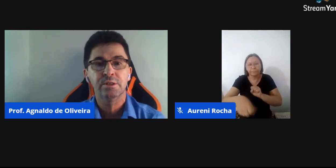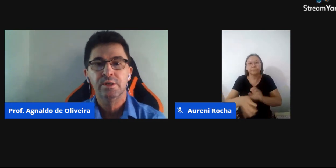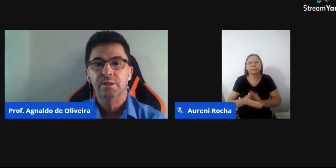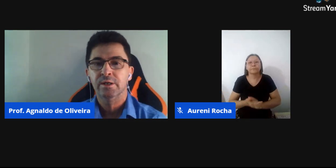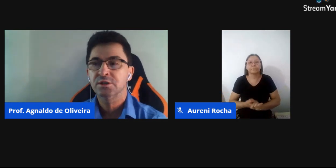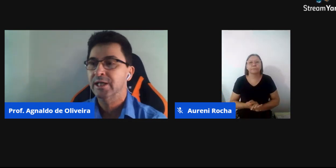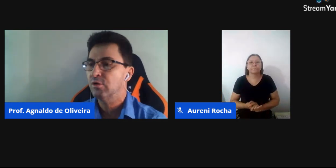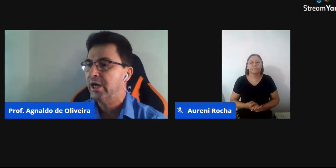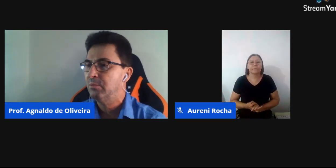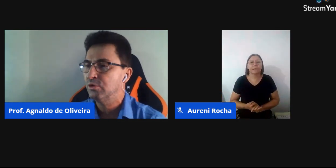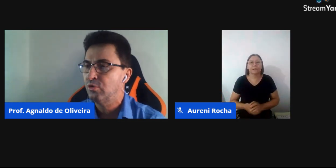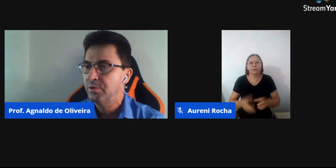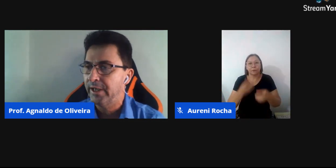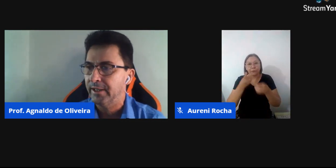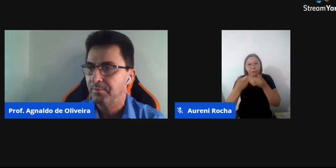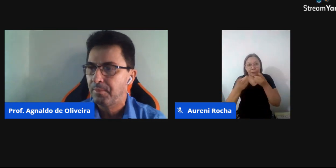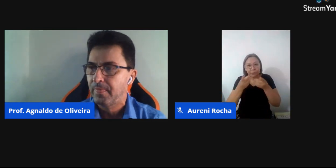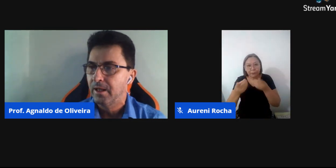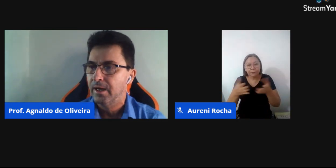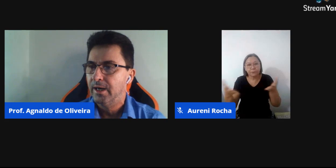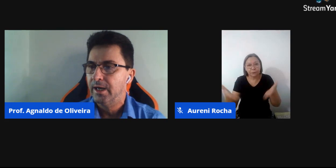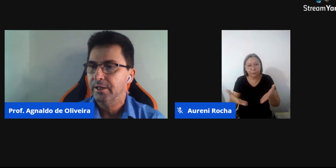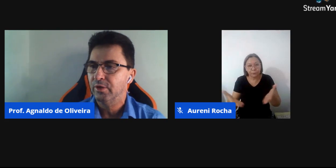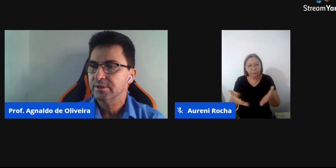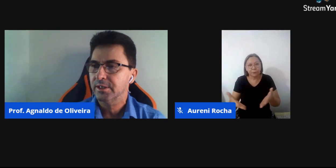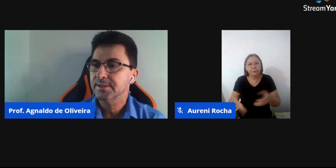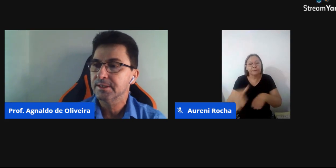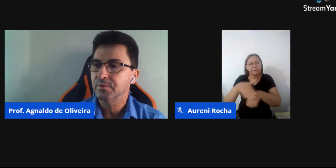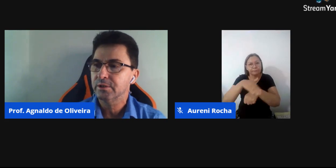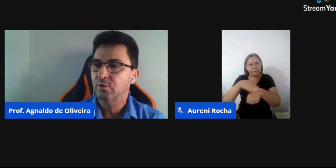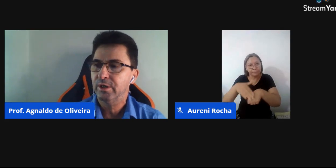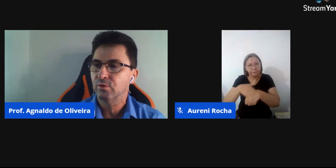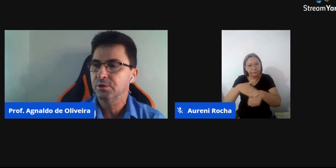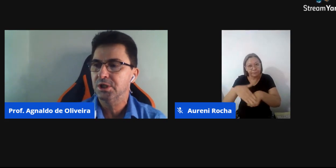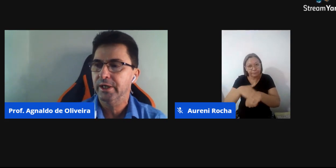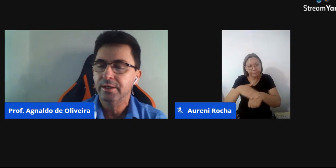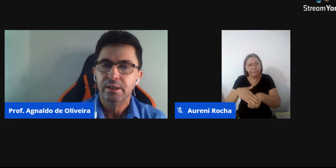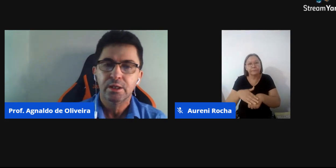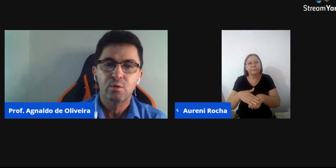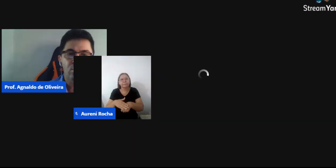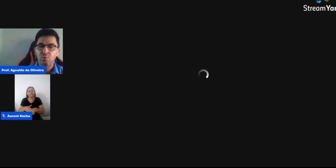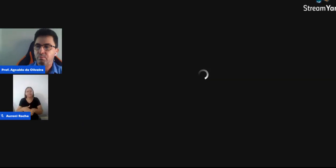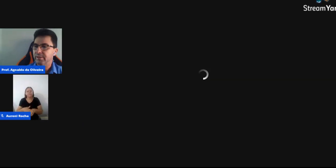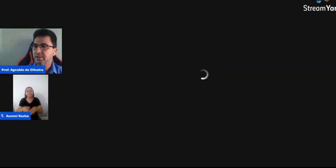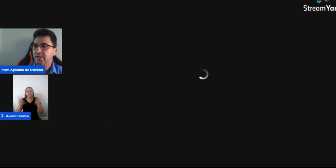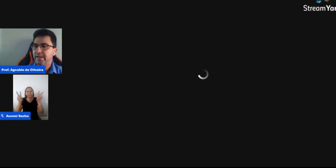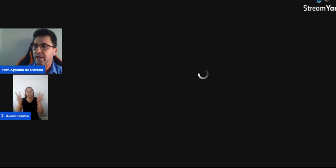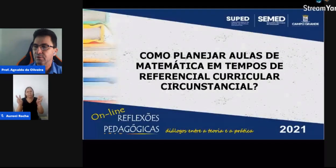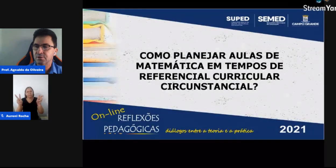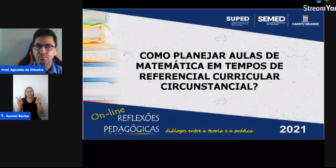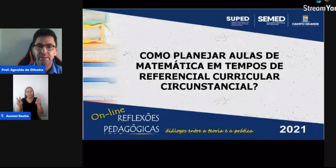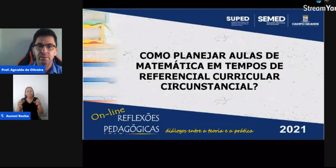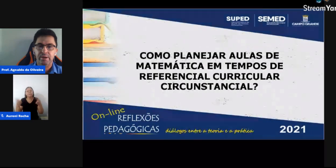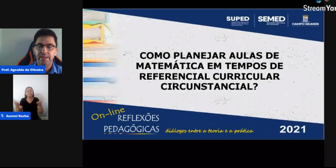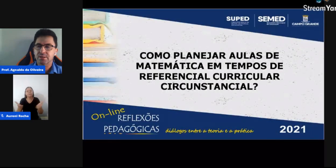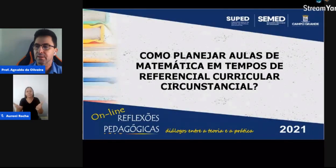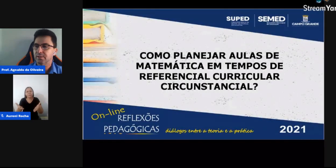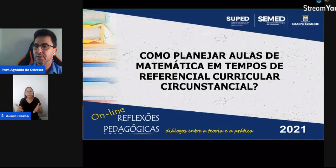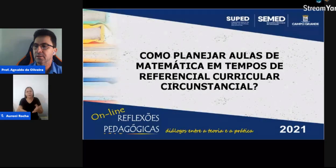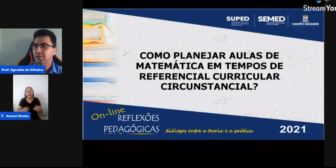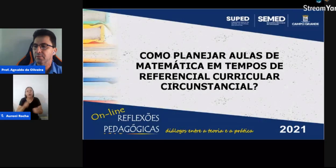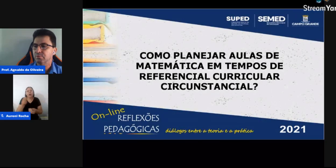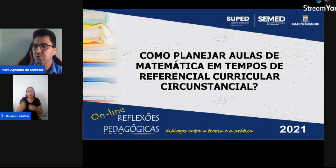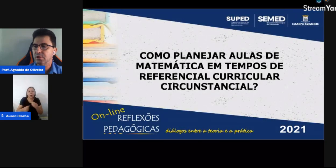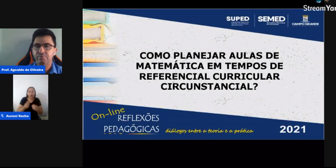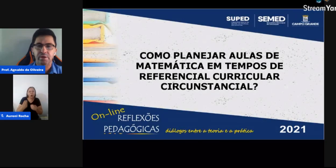nós dialogarmos sobre ela. A nossa questão, então, para hoje é como planejar aulas de matemática